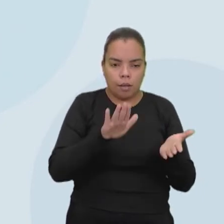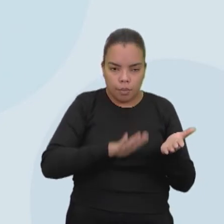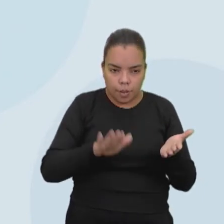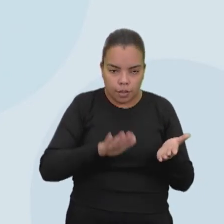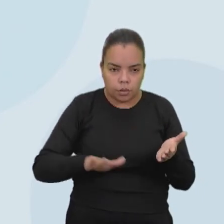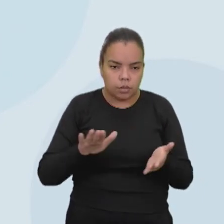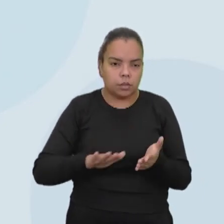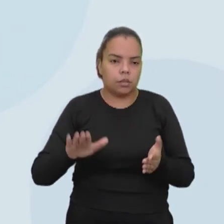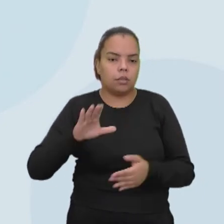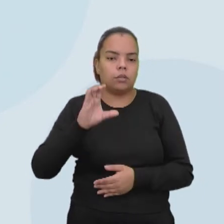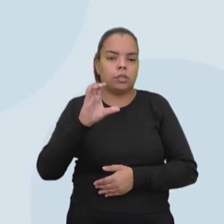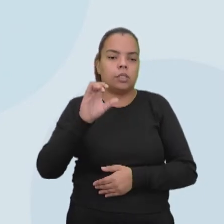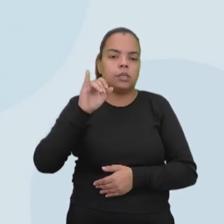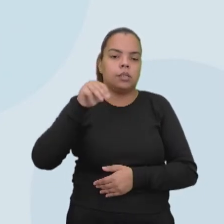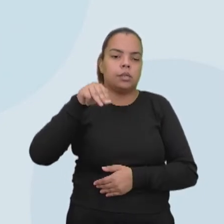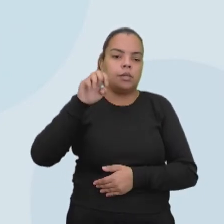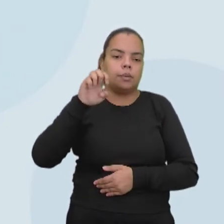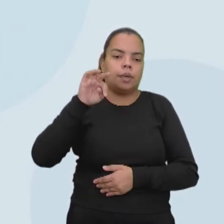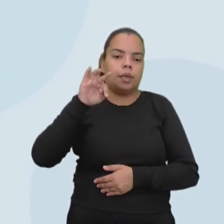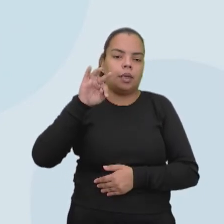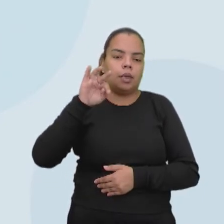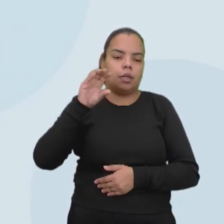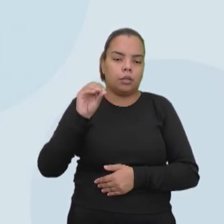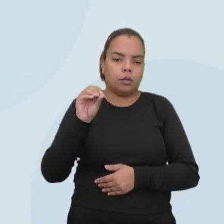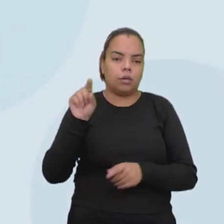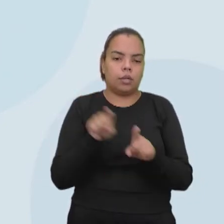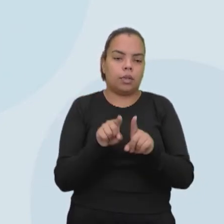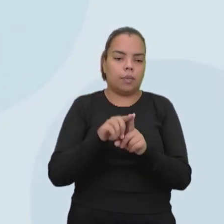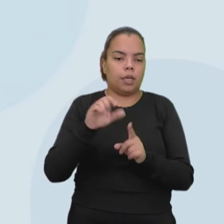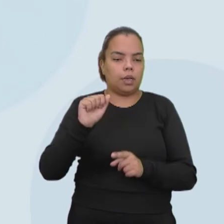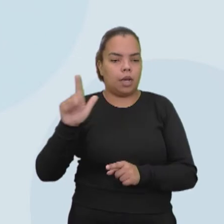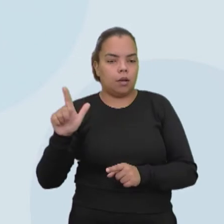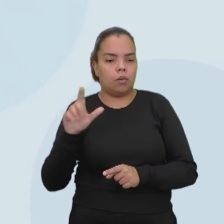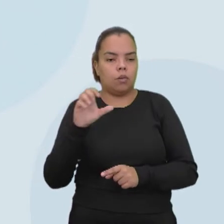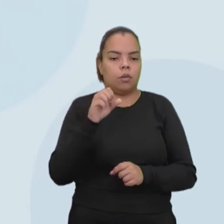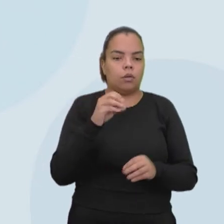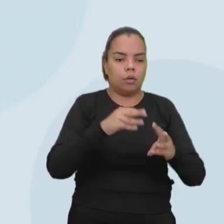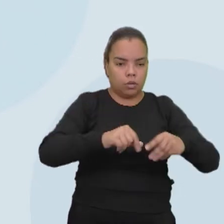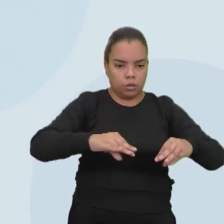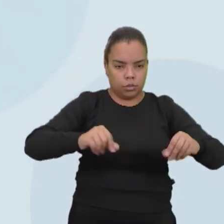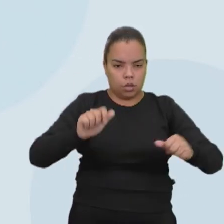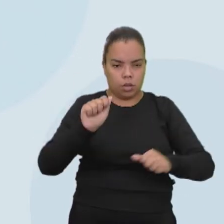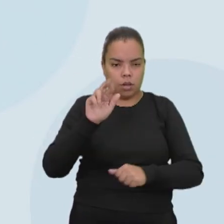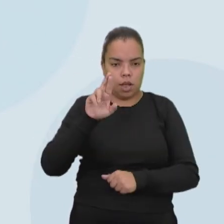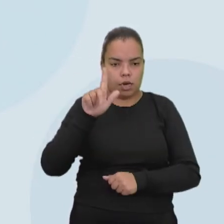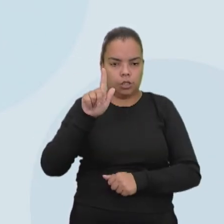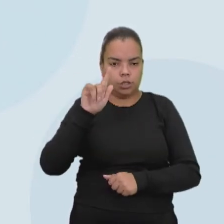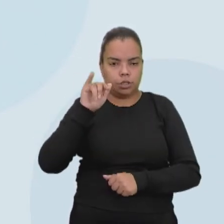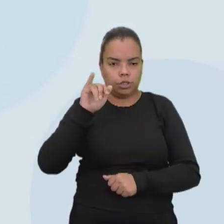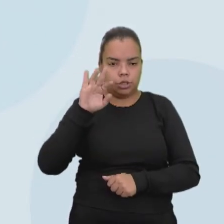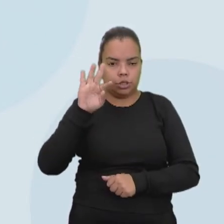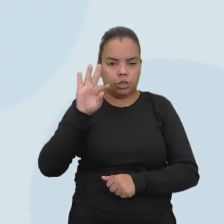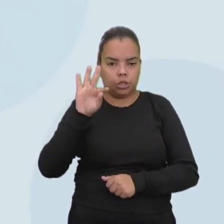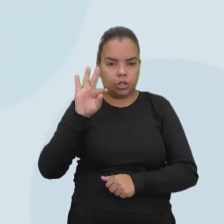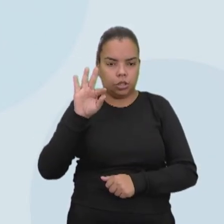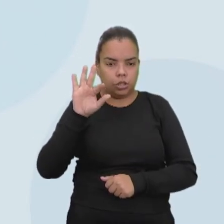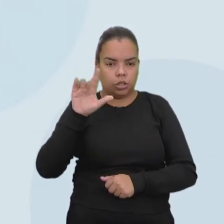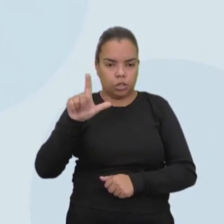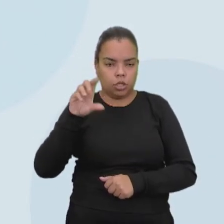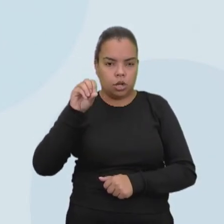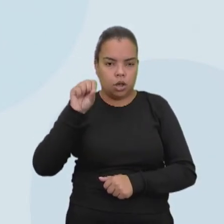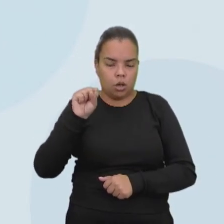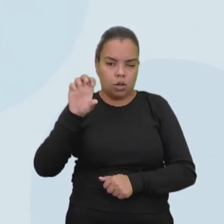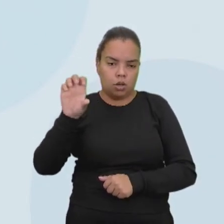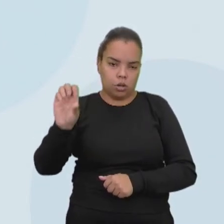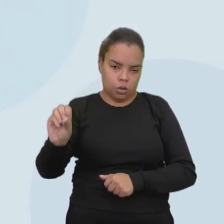cimento e cal. Solos argilosos, que são aí materiais para aterros e impermeabilização em